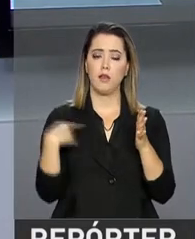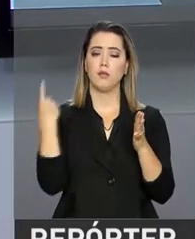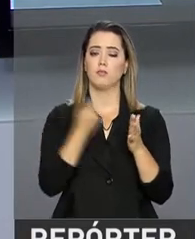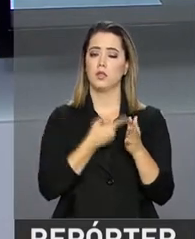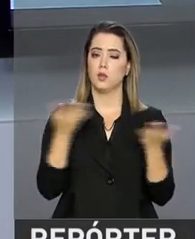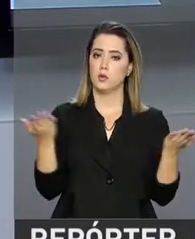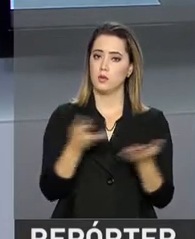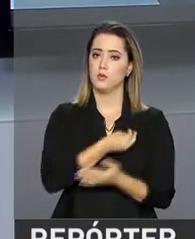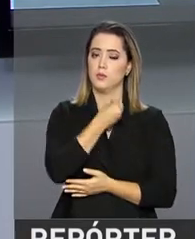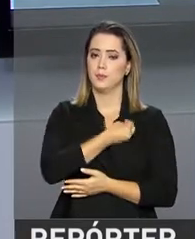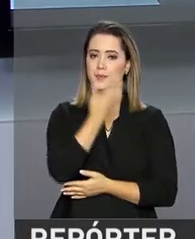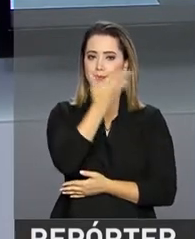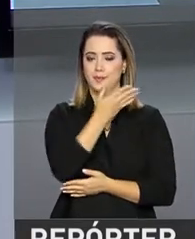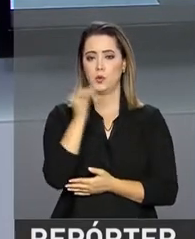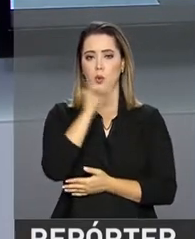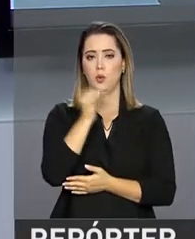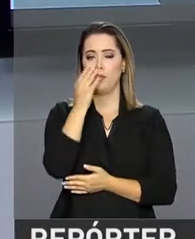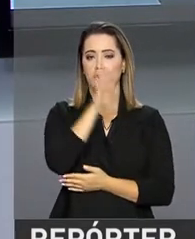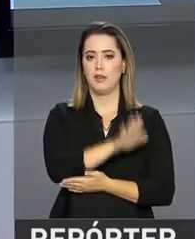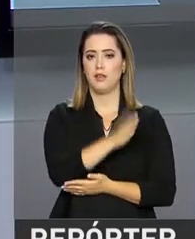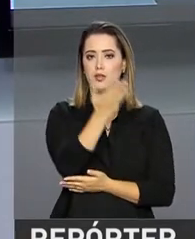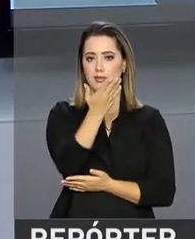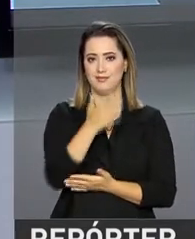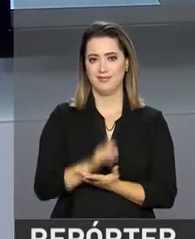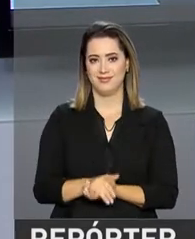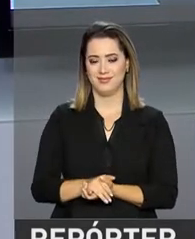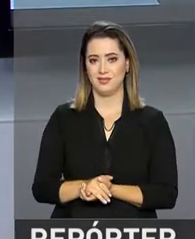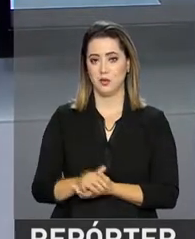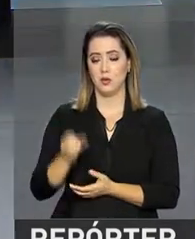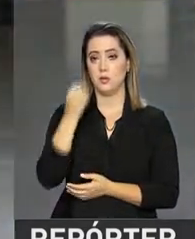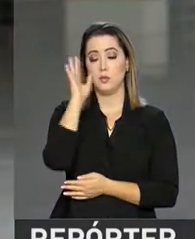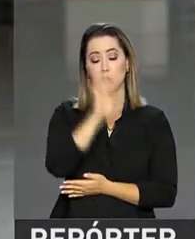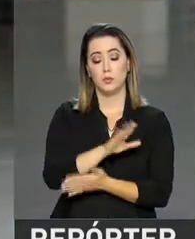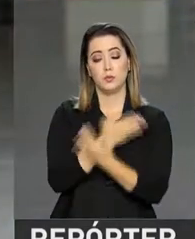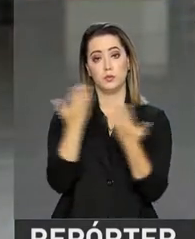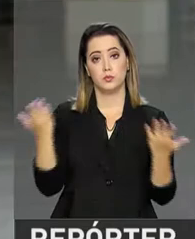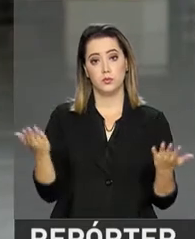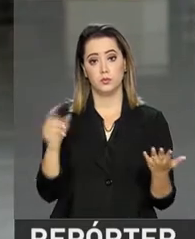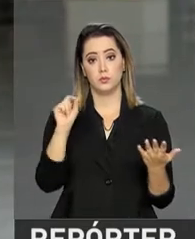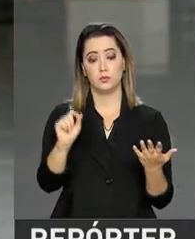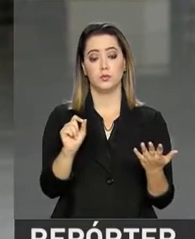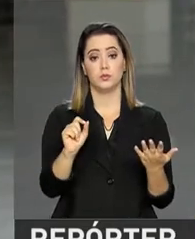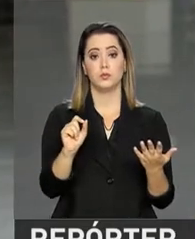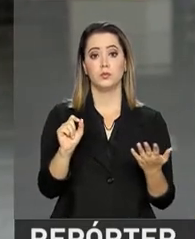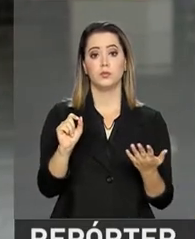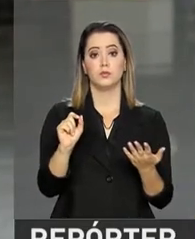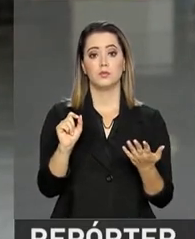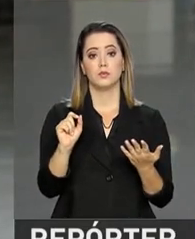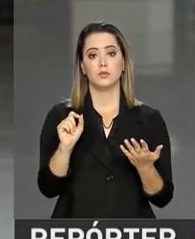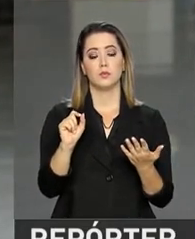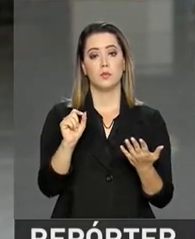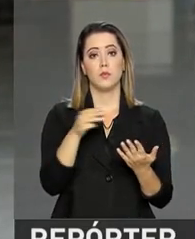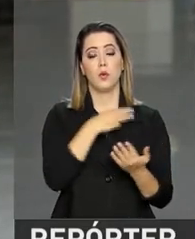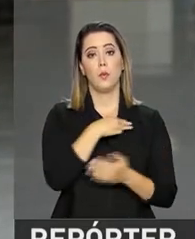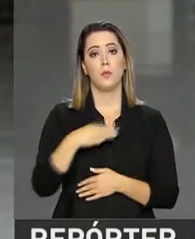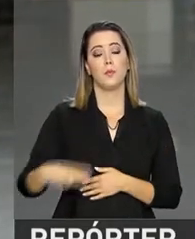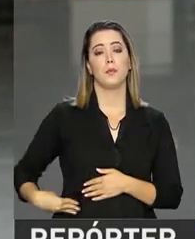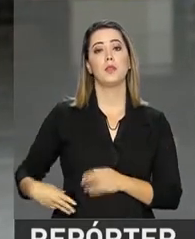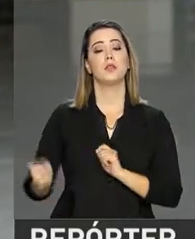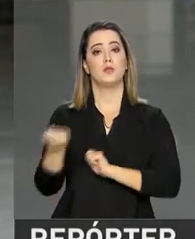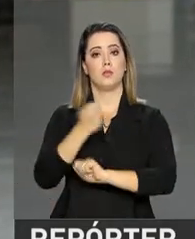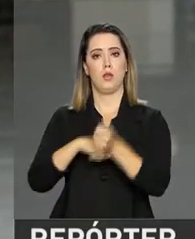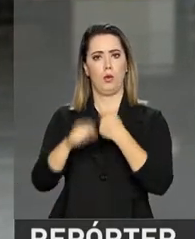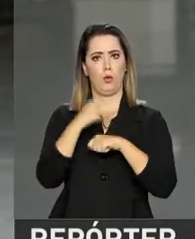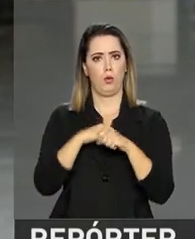ao vivo nem e boa tarde boa tarde carolina boa tarde a todos a carol o ministro da fazenda e henrique meirelles